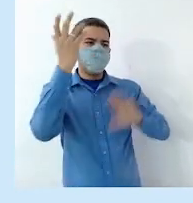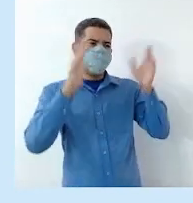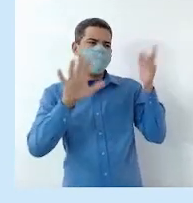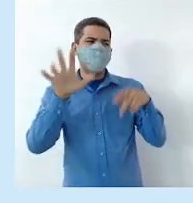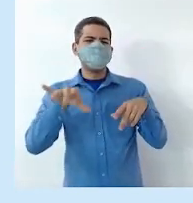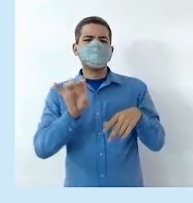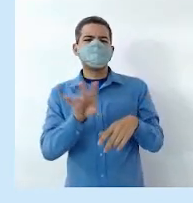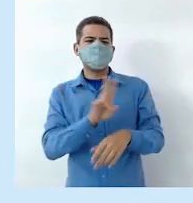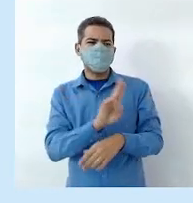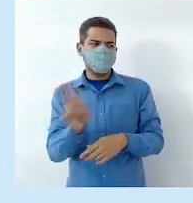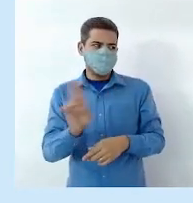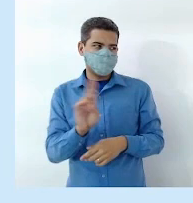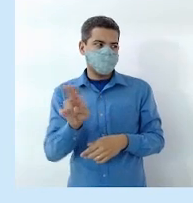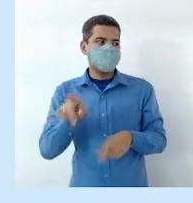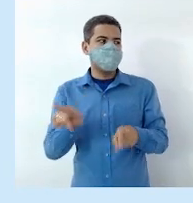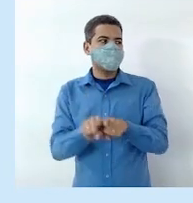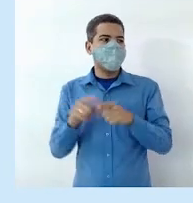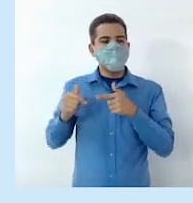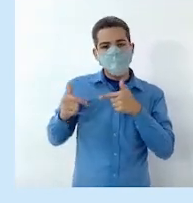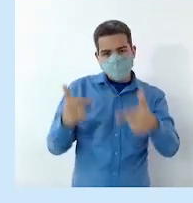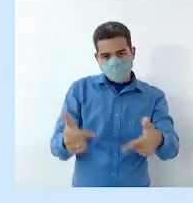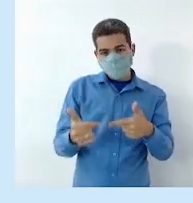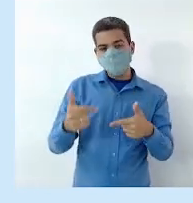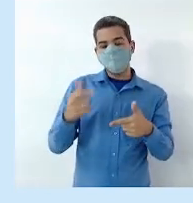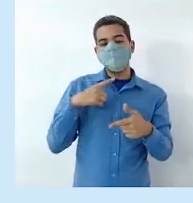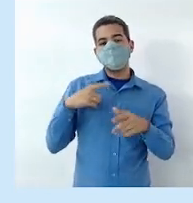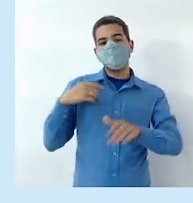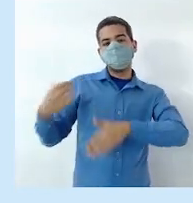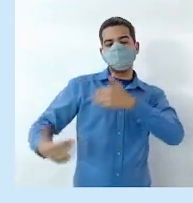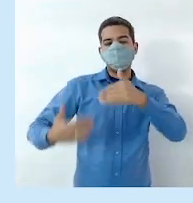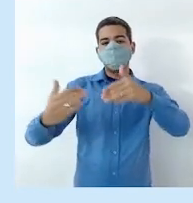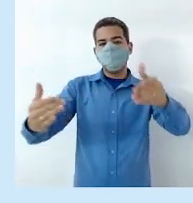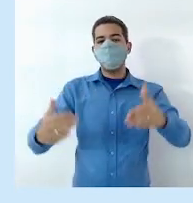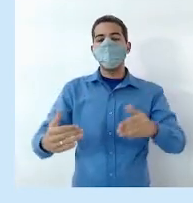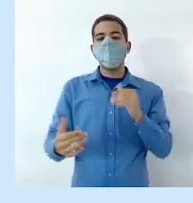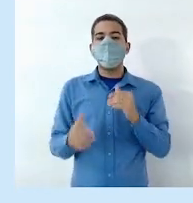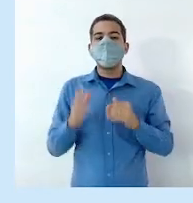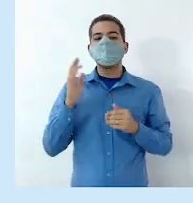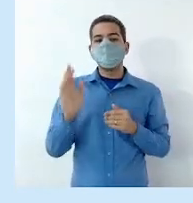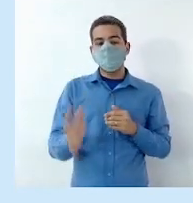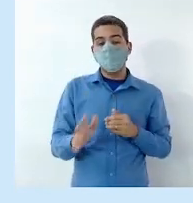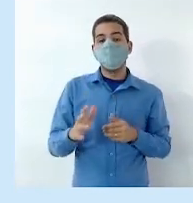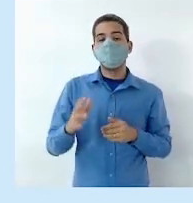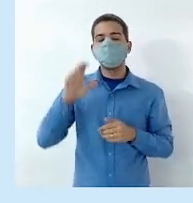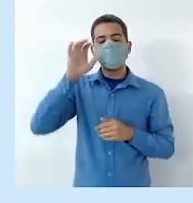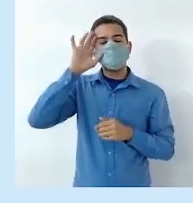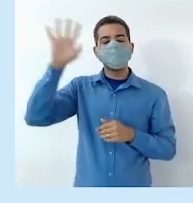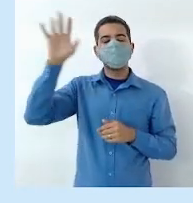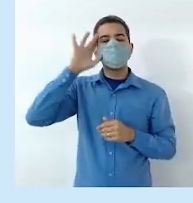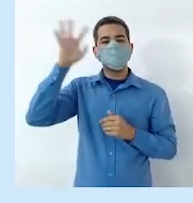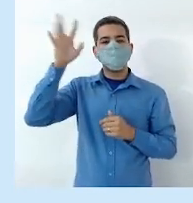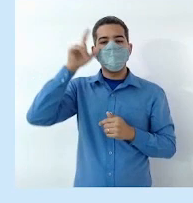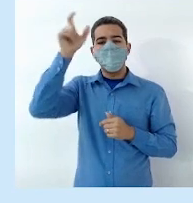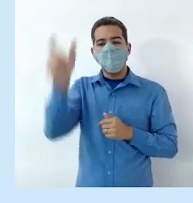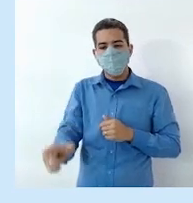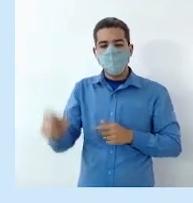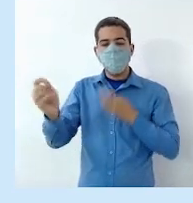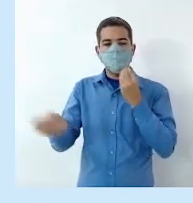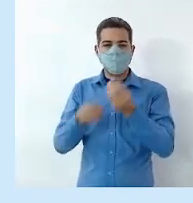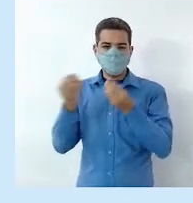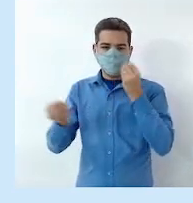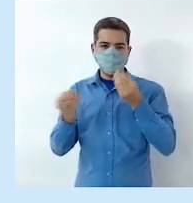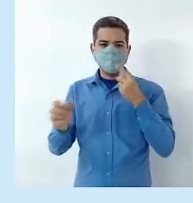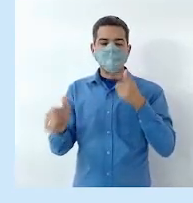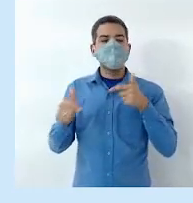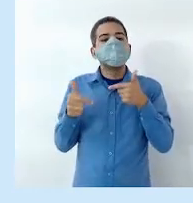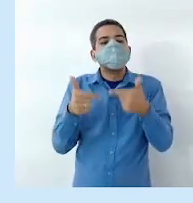nome. E as ações que esse personagem vai desenvolvendo, a gente já vai imaginando como seja realmente as